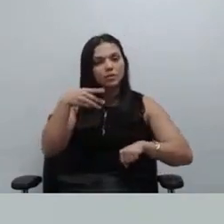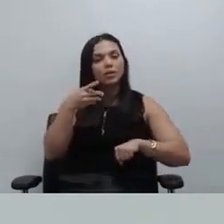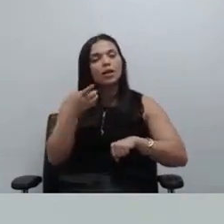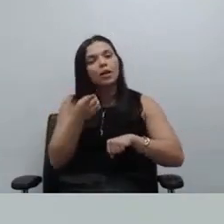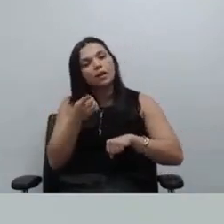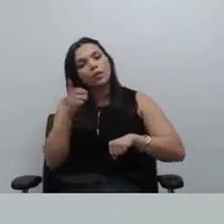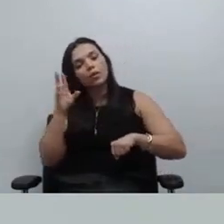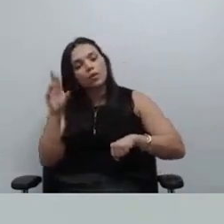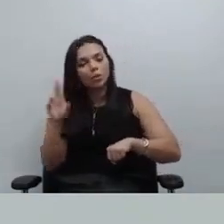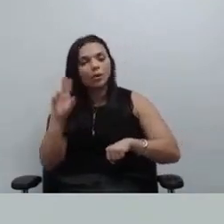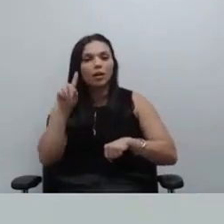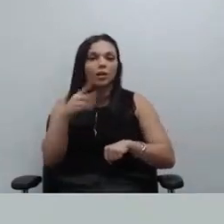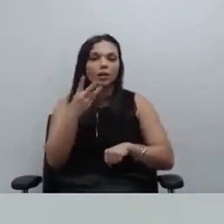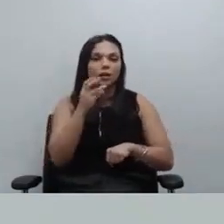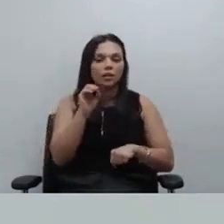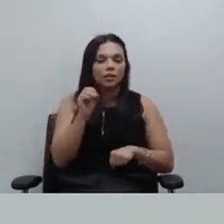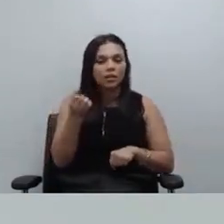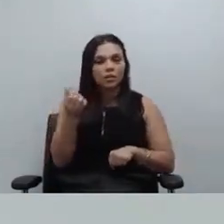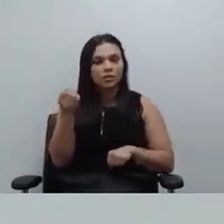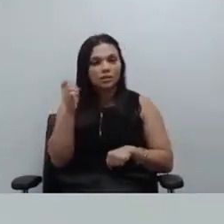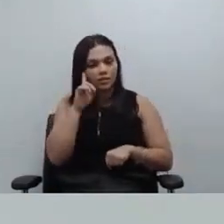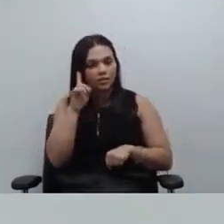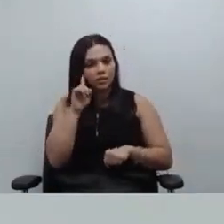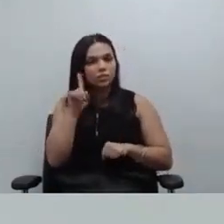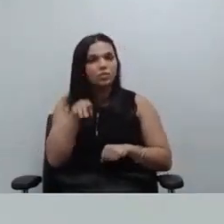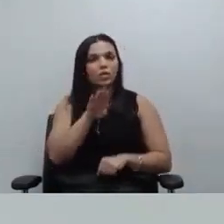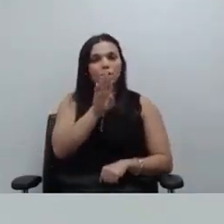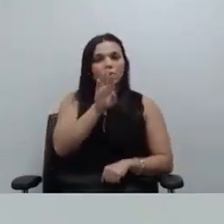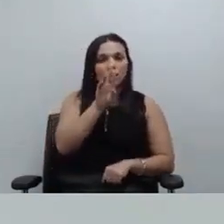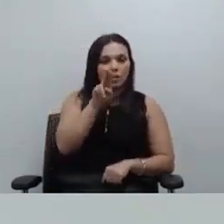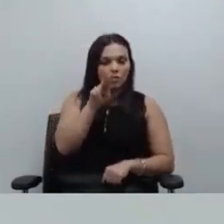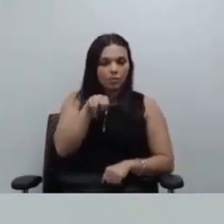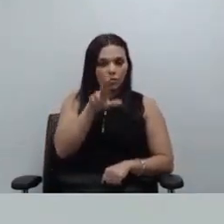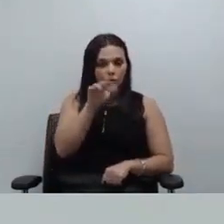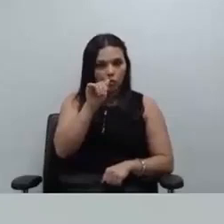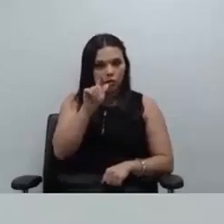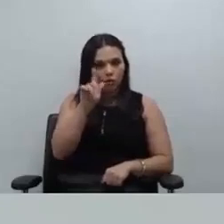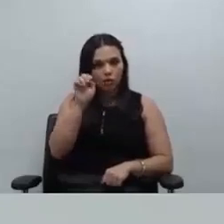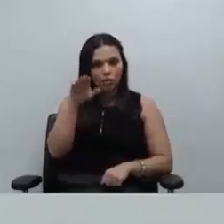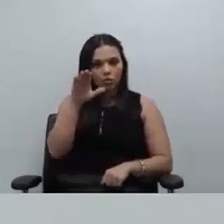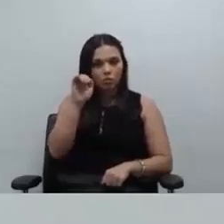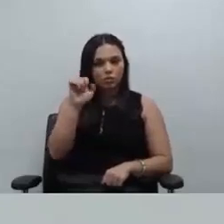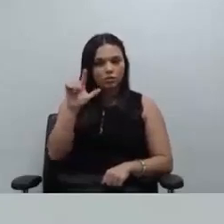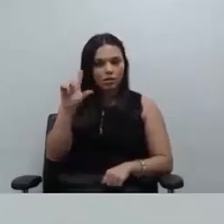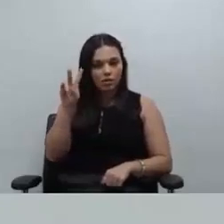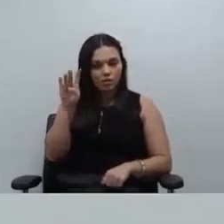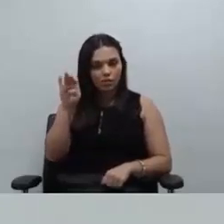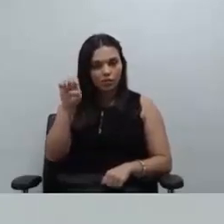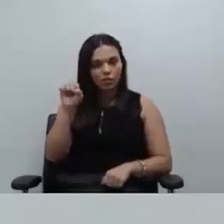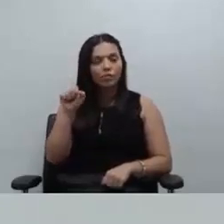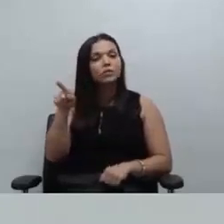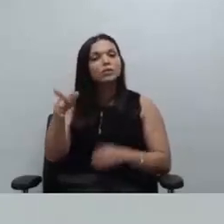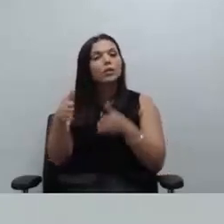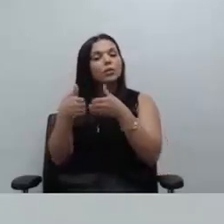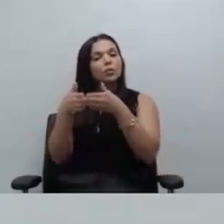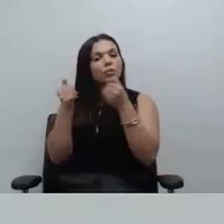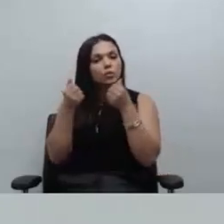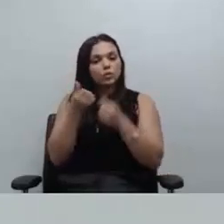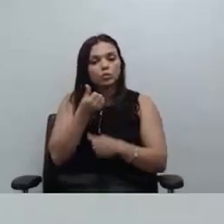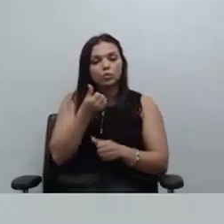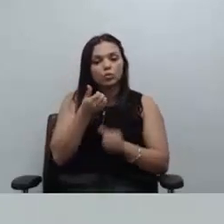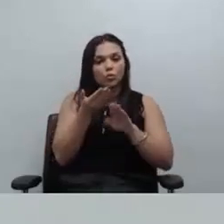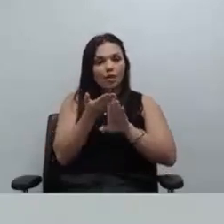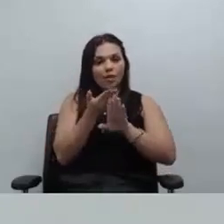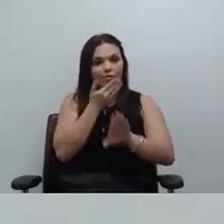60 dias. É um pedido da colega Bruna Gonçalves da Silva Loureiro. para que ela se afaste por